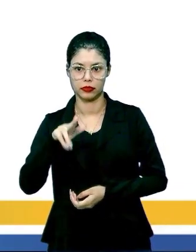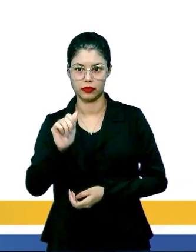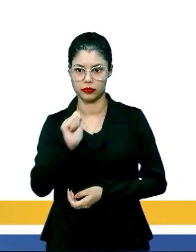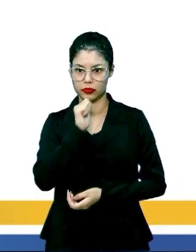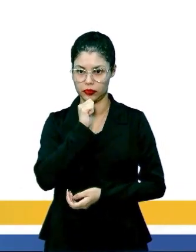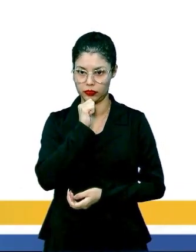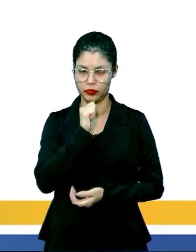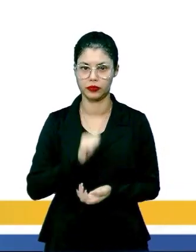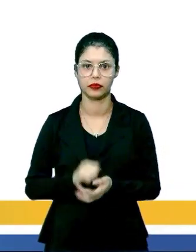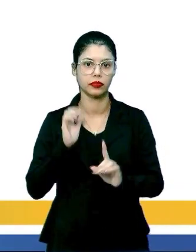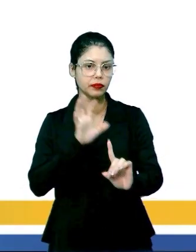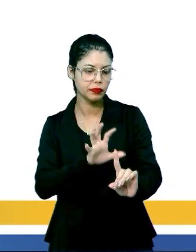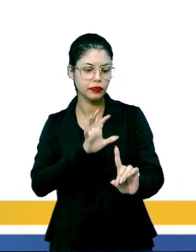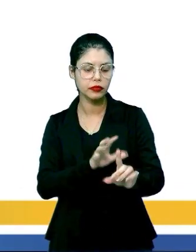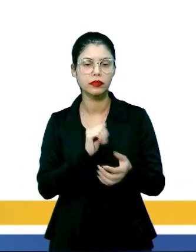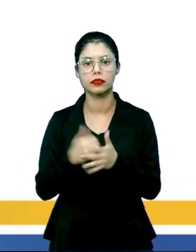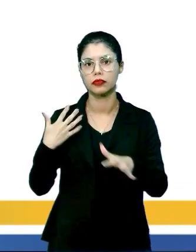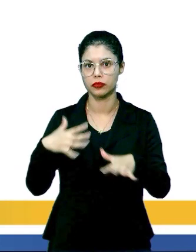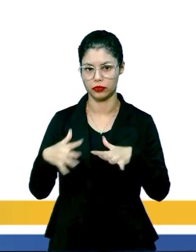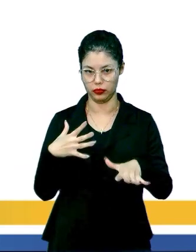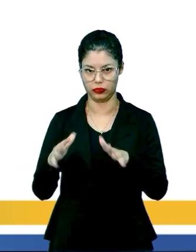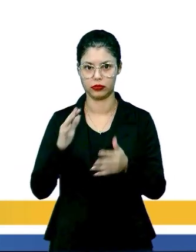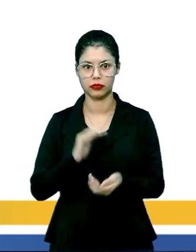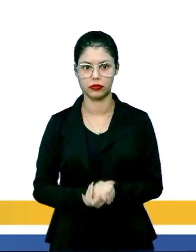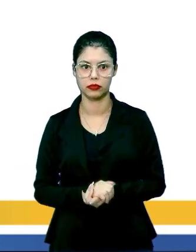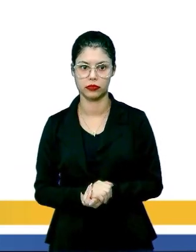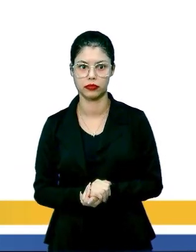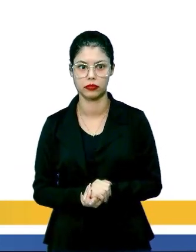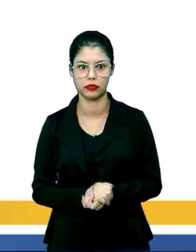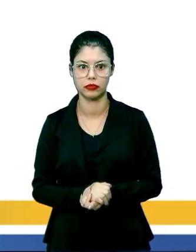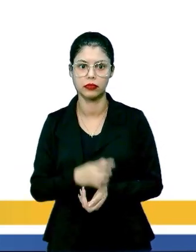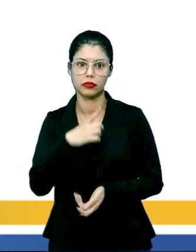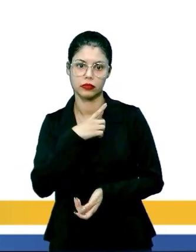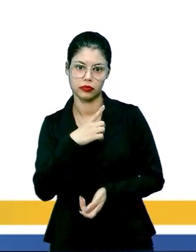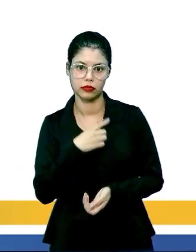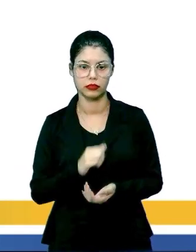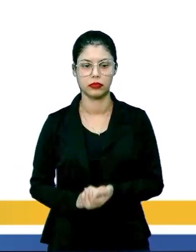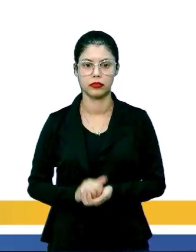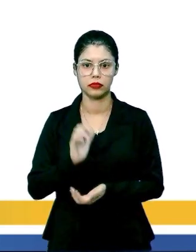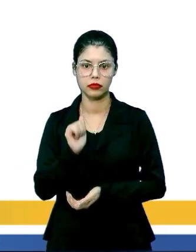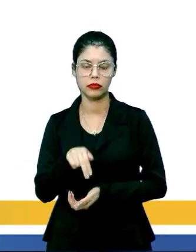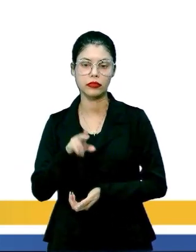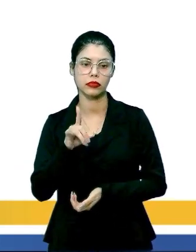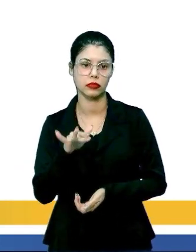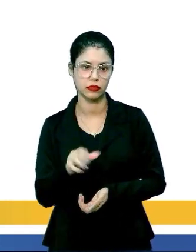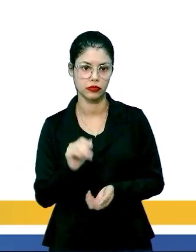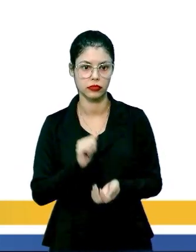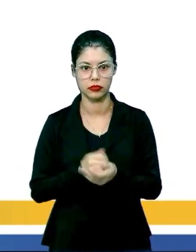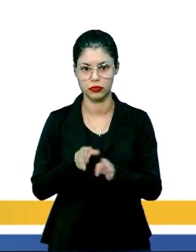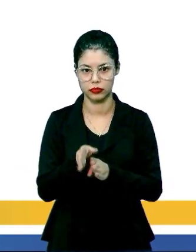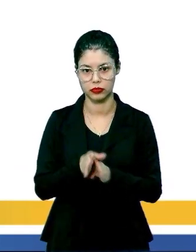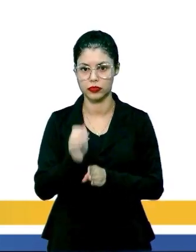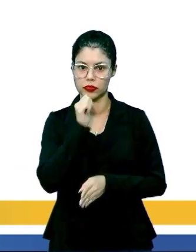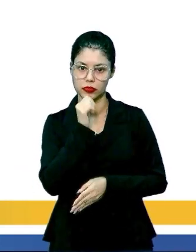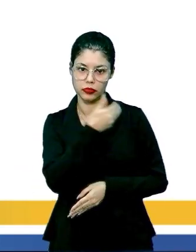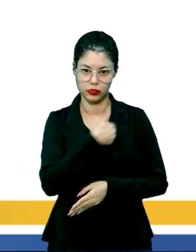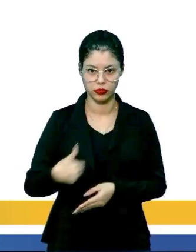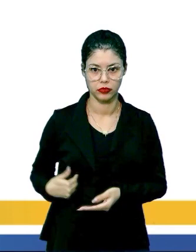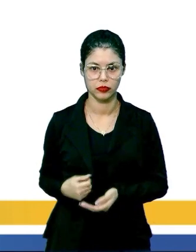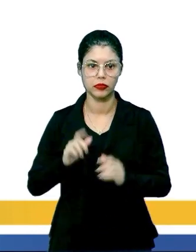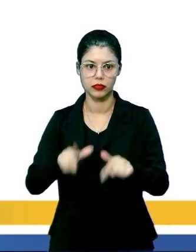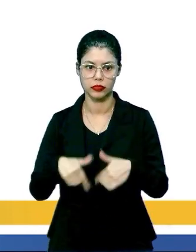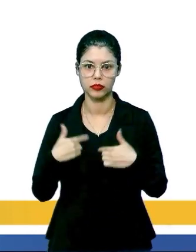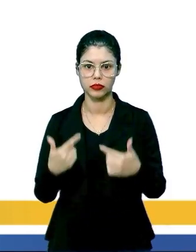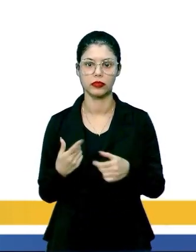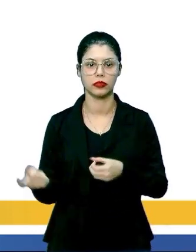A repressão ao movimento ocorreu sob pretexto de que Antônio Conselheiro conspirava contra a República,